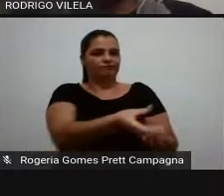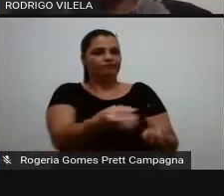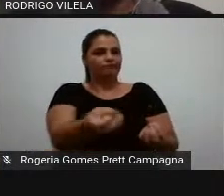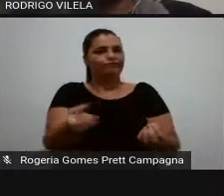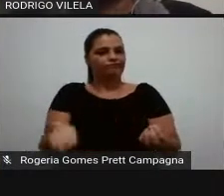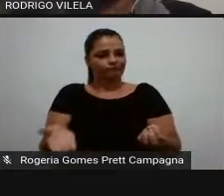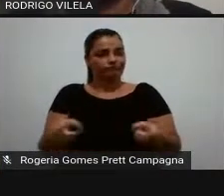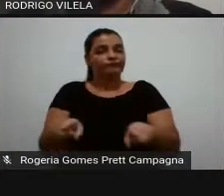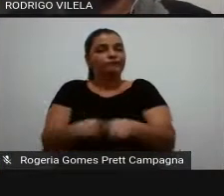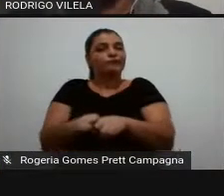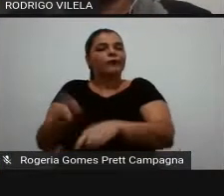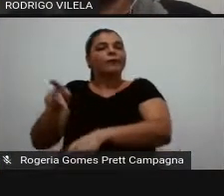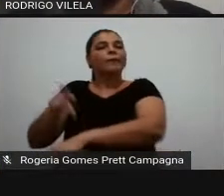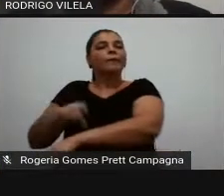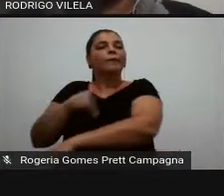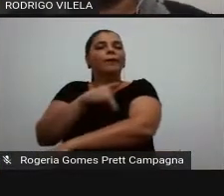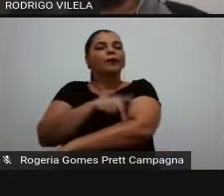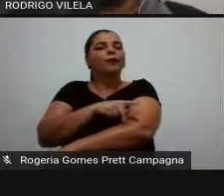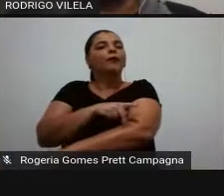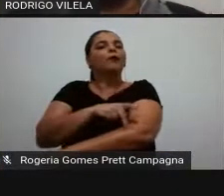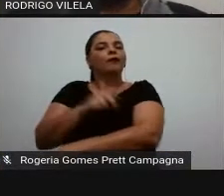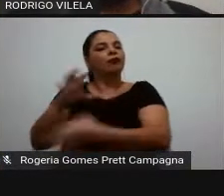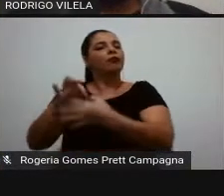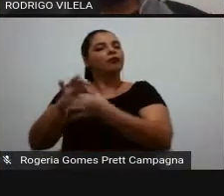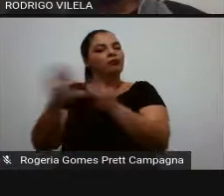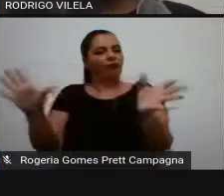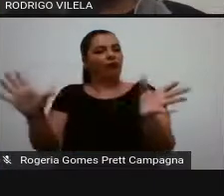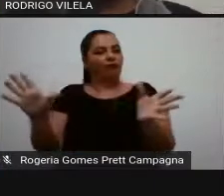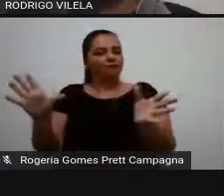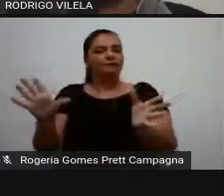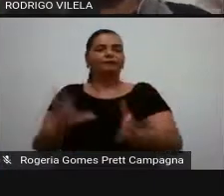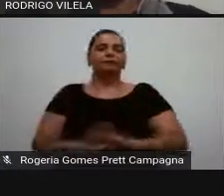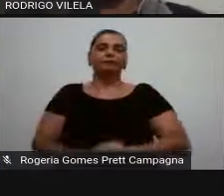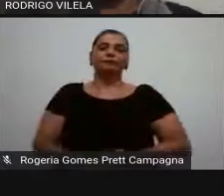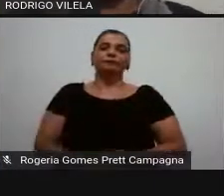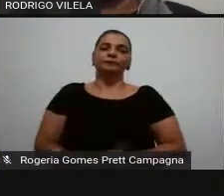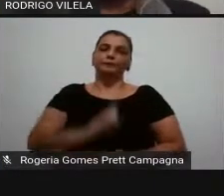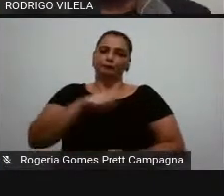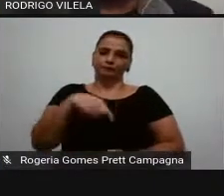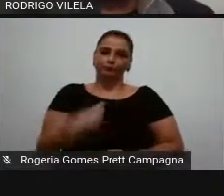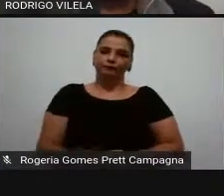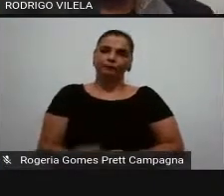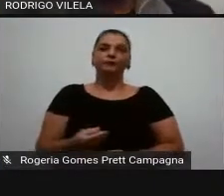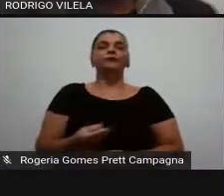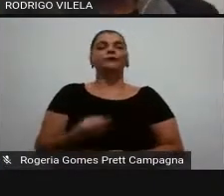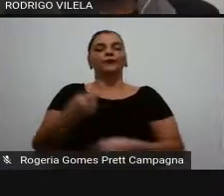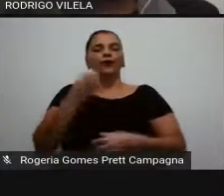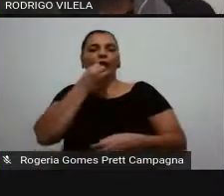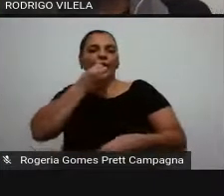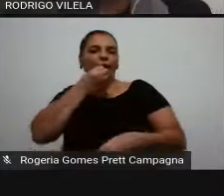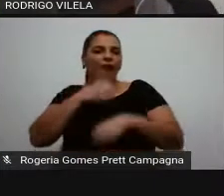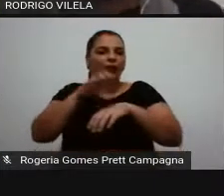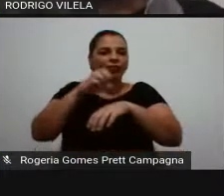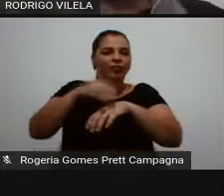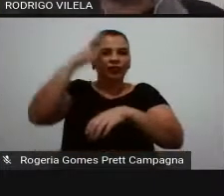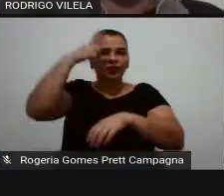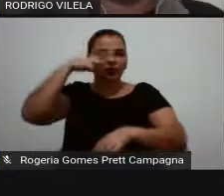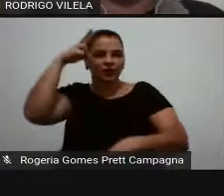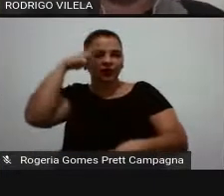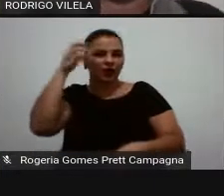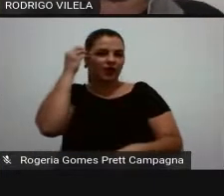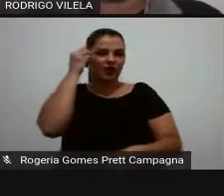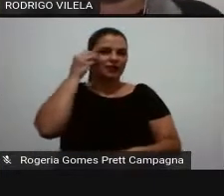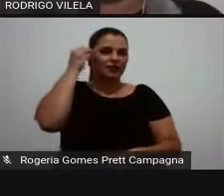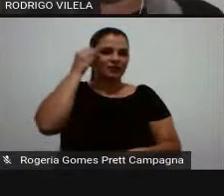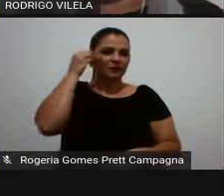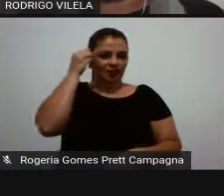para a gente poder validar, né, nesse momento. E aí, seguindo, porque a gente vai contando, vai fazendo uma narrativa dessa experiência da Escola